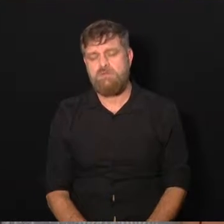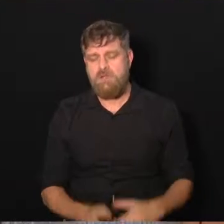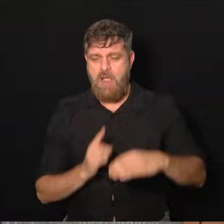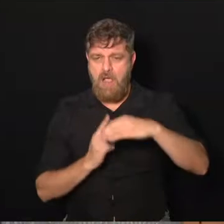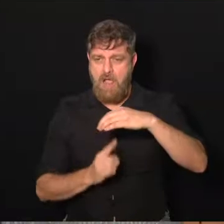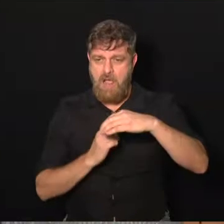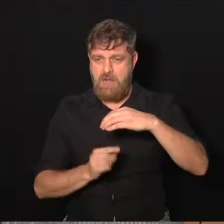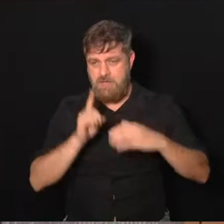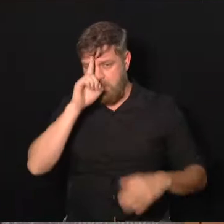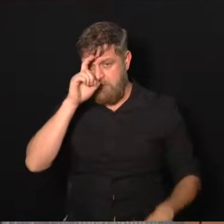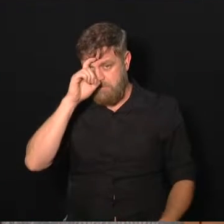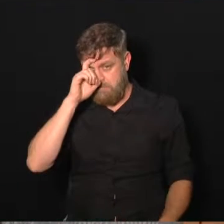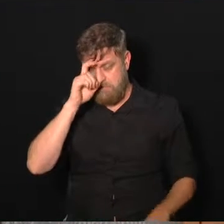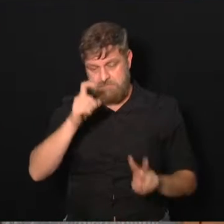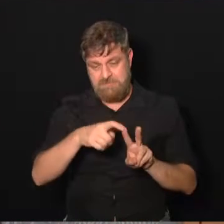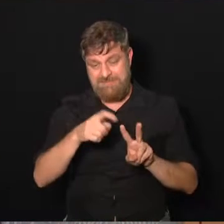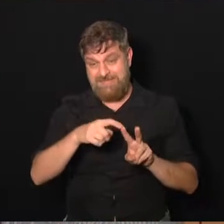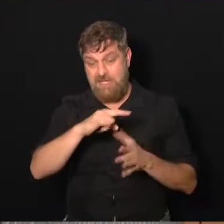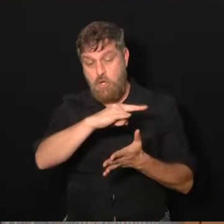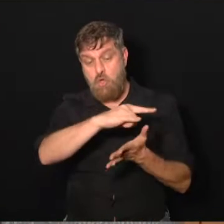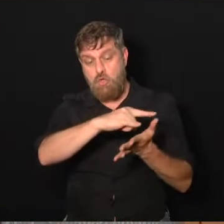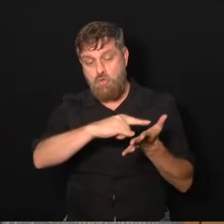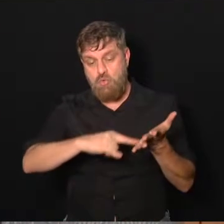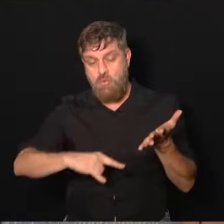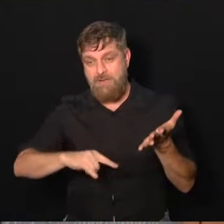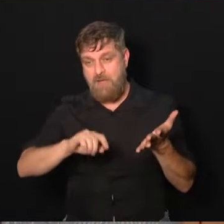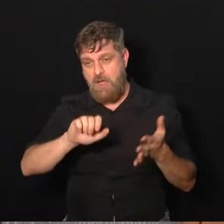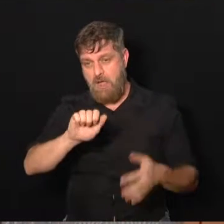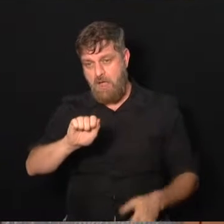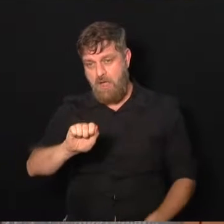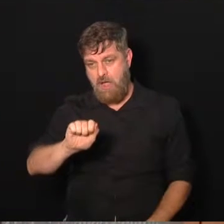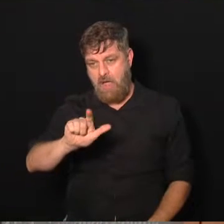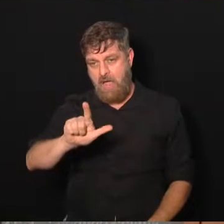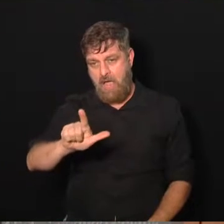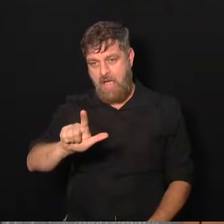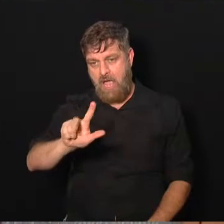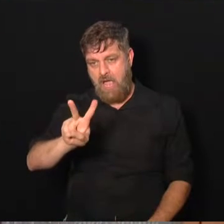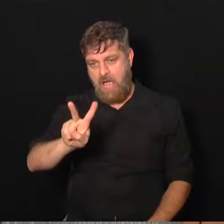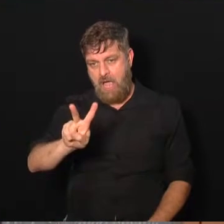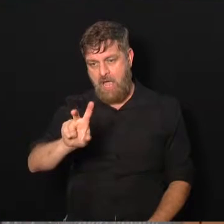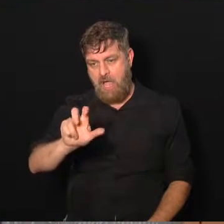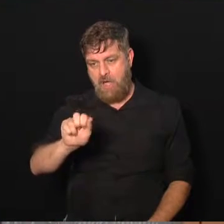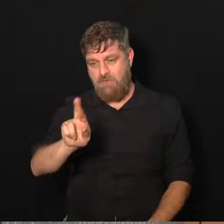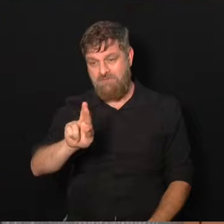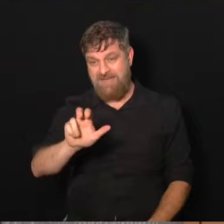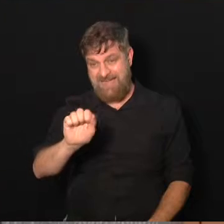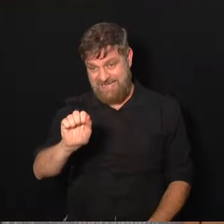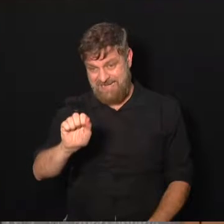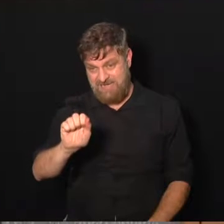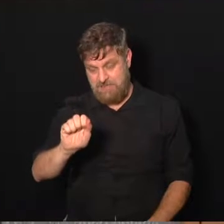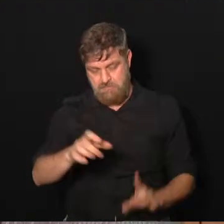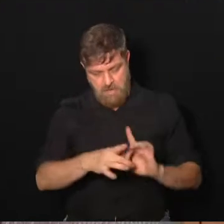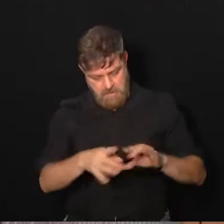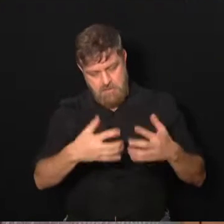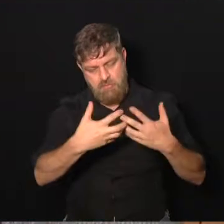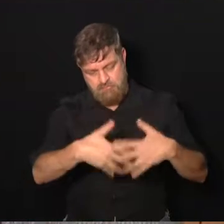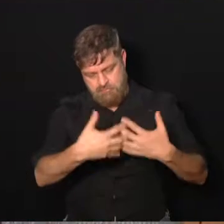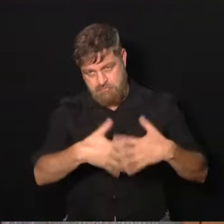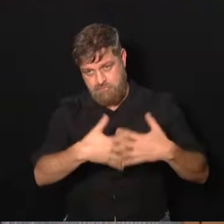têm que ter um alvará para funcionamento. Então, para ela começar a funcionar, ela teria que ter o alvará, requerer o alvará, teria que ter o